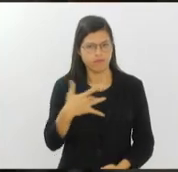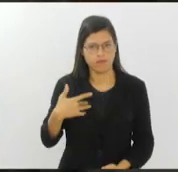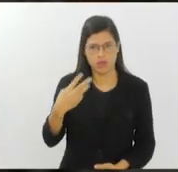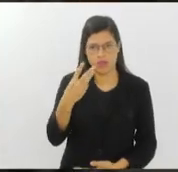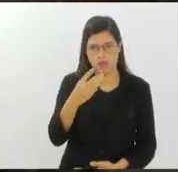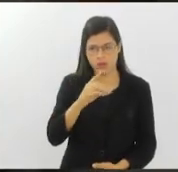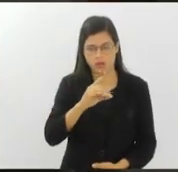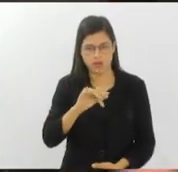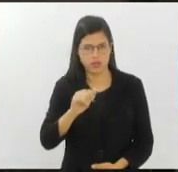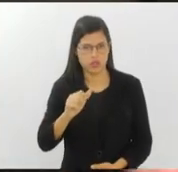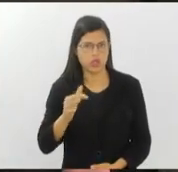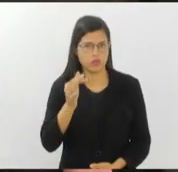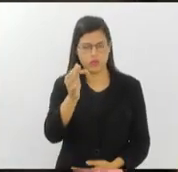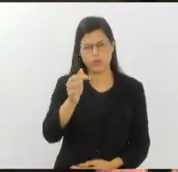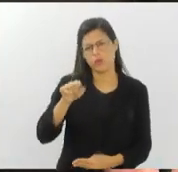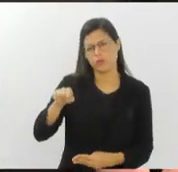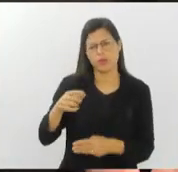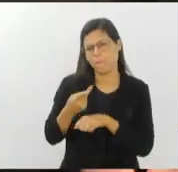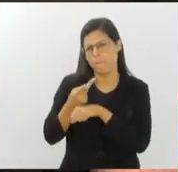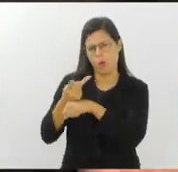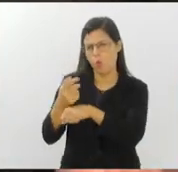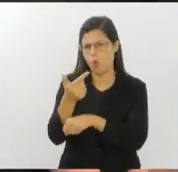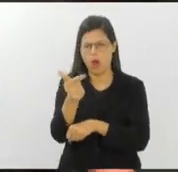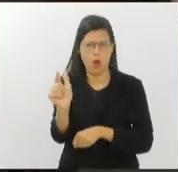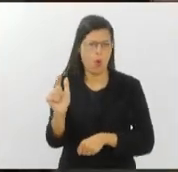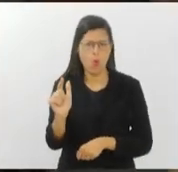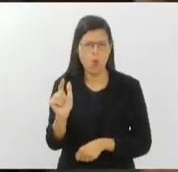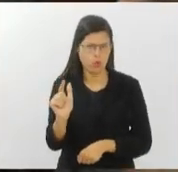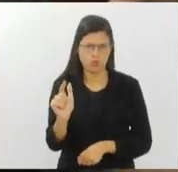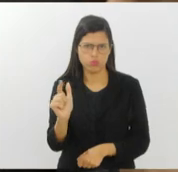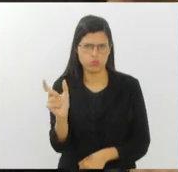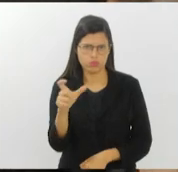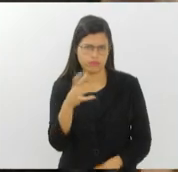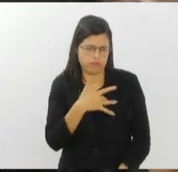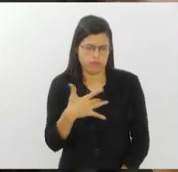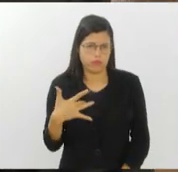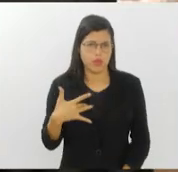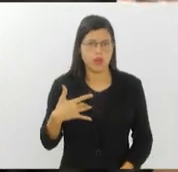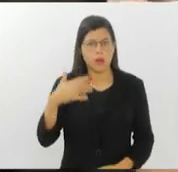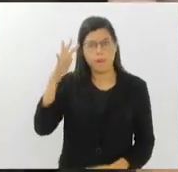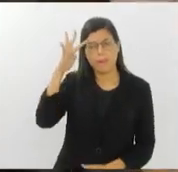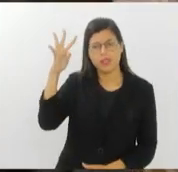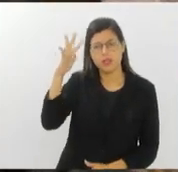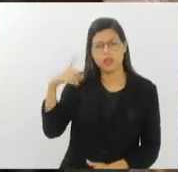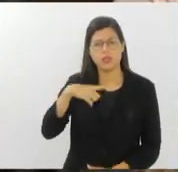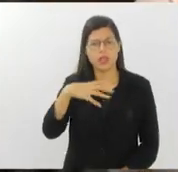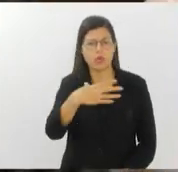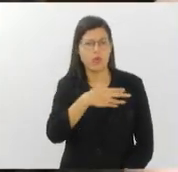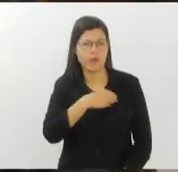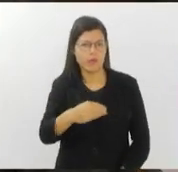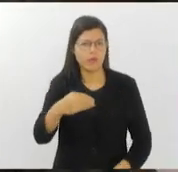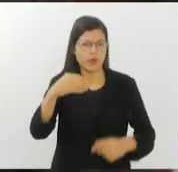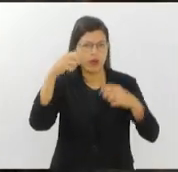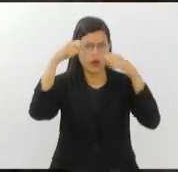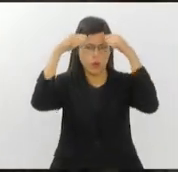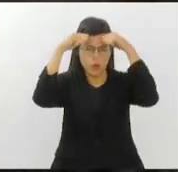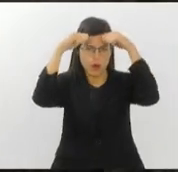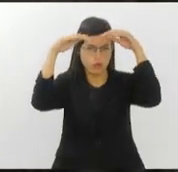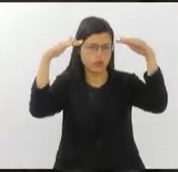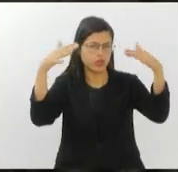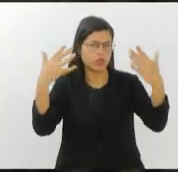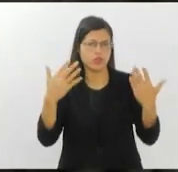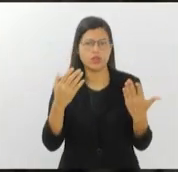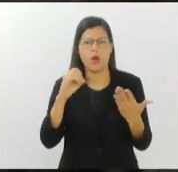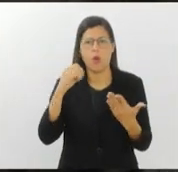e você fique à vontade em procurar um plano. Quer dizer, imagina você recebendo na tua casa, você tem um filho com um transtorno do espectro autista,